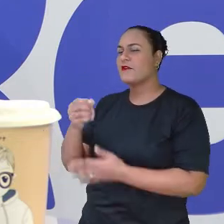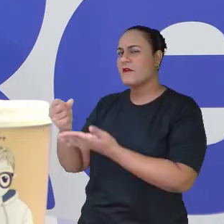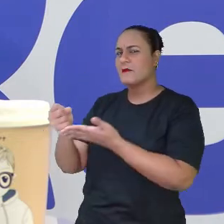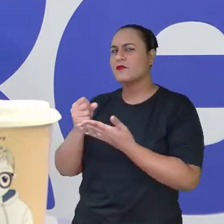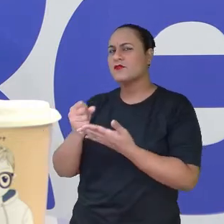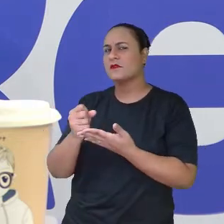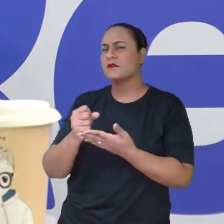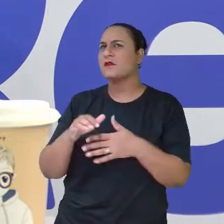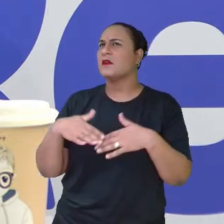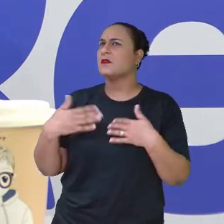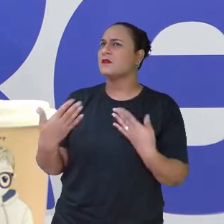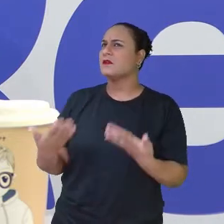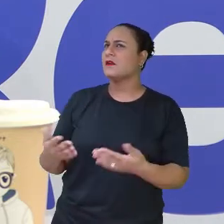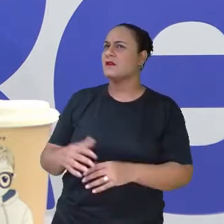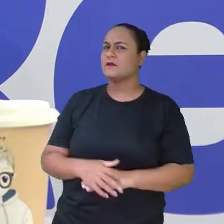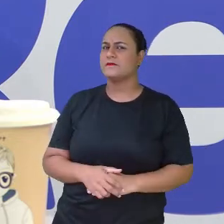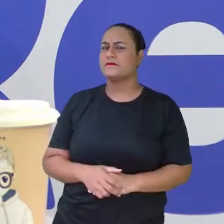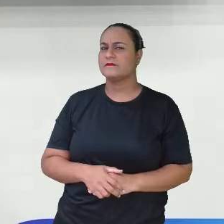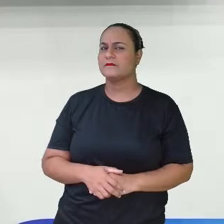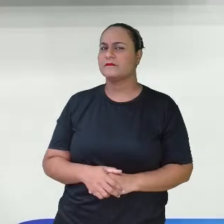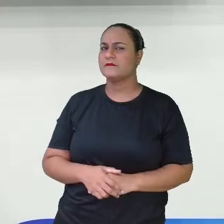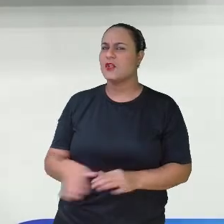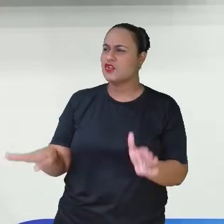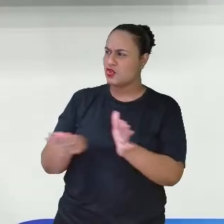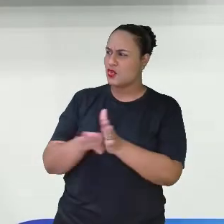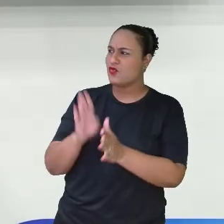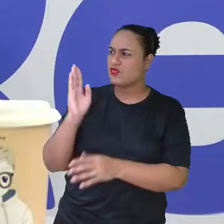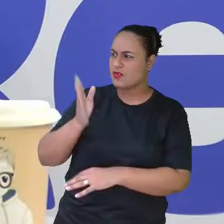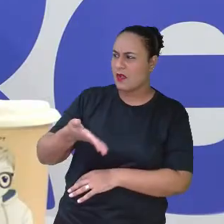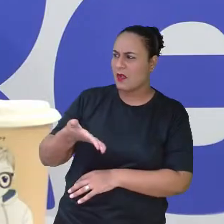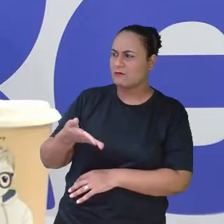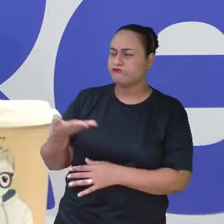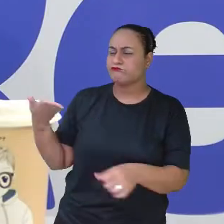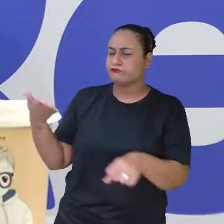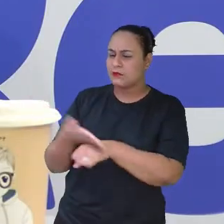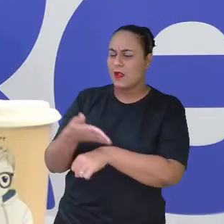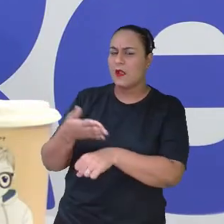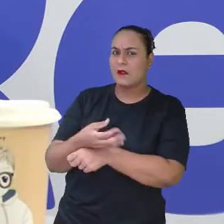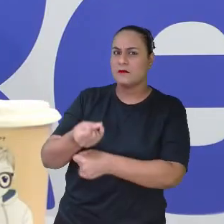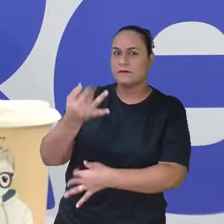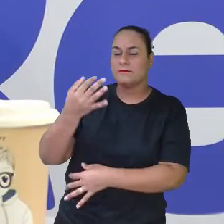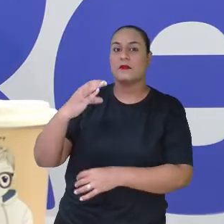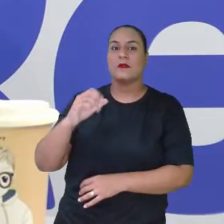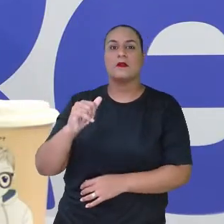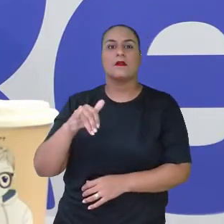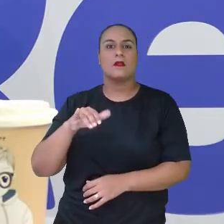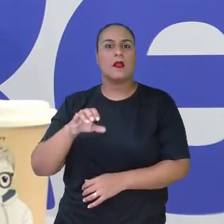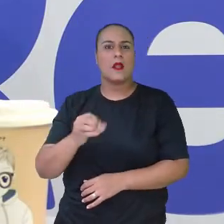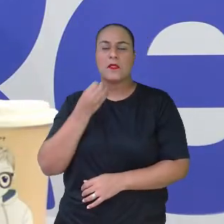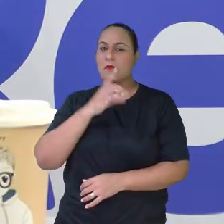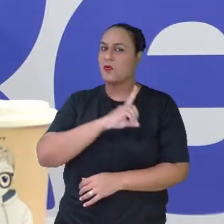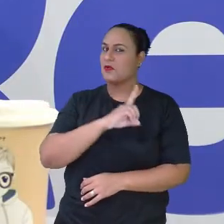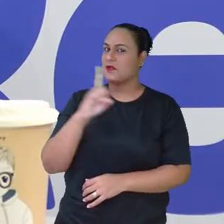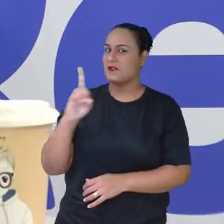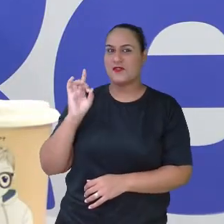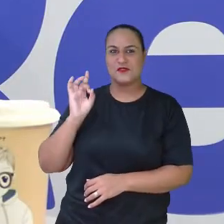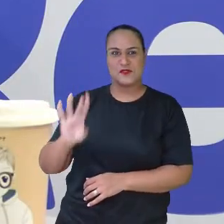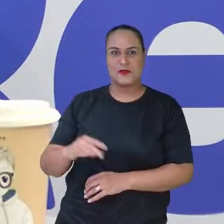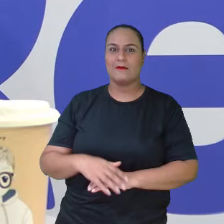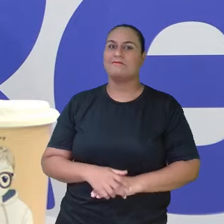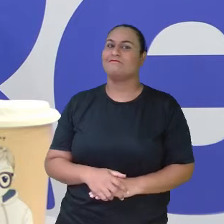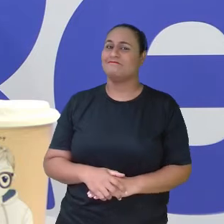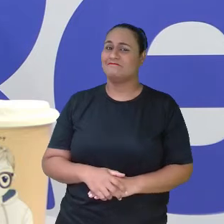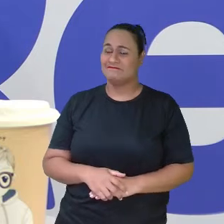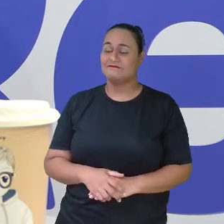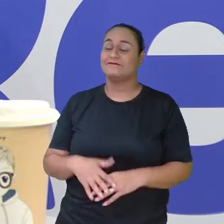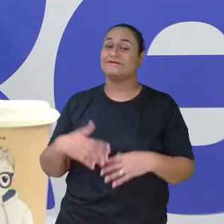ajudar. Por falar nisso, professora, já chegou alguém? Olha só, o Caio deu bom dia, mas eu acho que só foi bom dia mesmo, viu, Mauricéia? Como